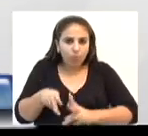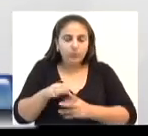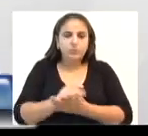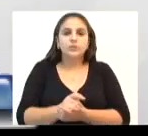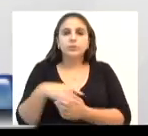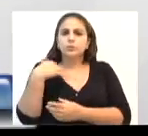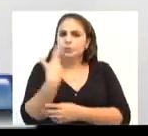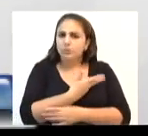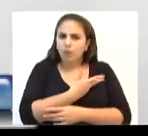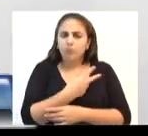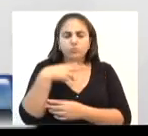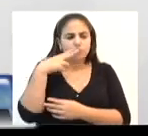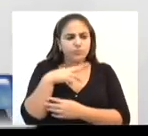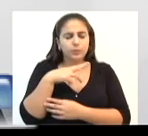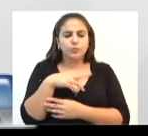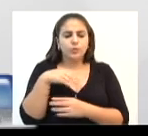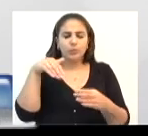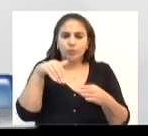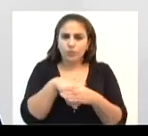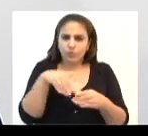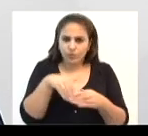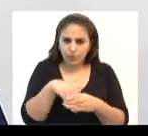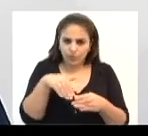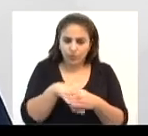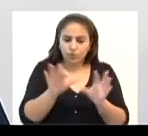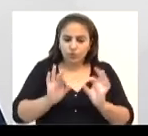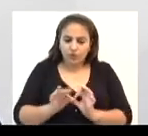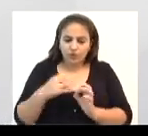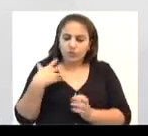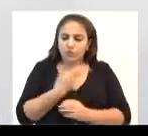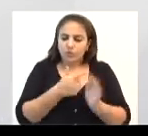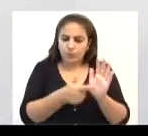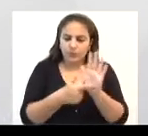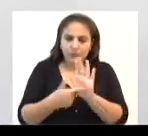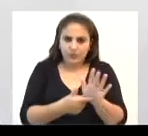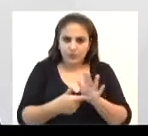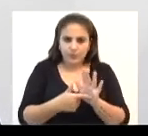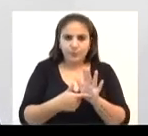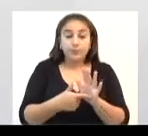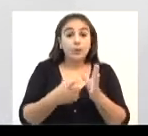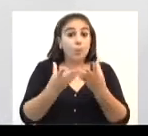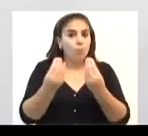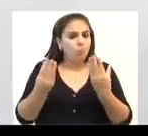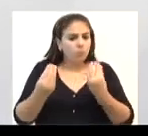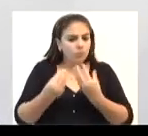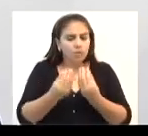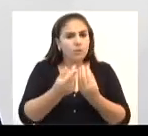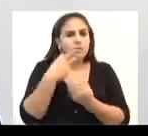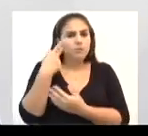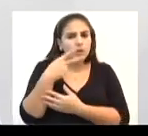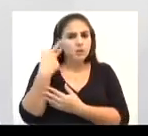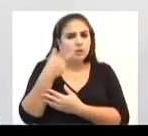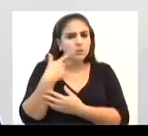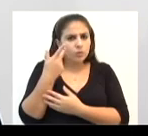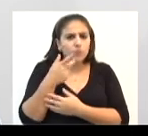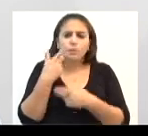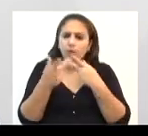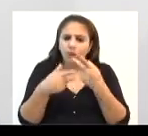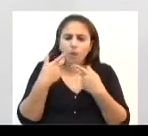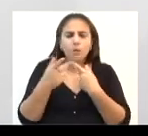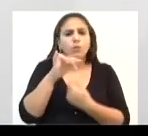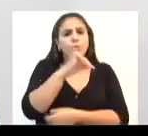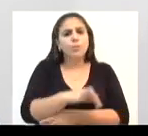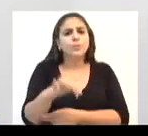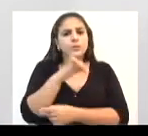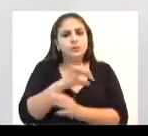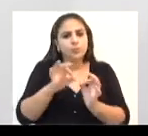do prefeito Luciano Azevedo desse projeto que nós apresentamos aqui na tribuna da casa. Vários vereadores de situação e oposição se manifestaram dizendo a importância que